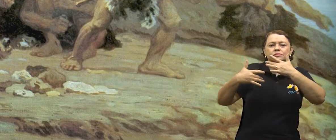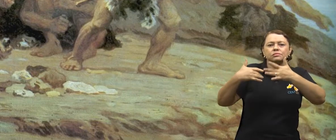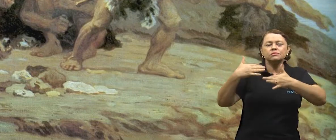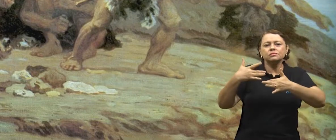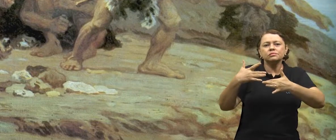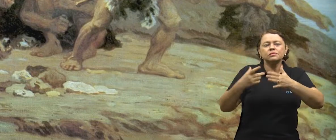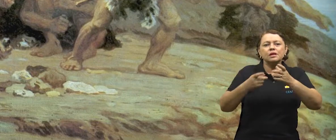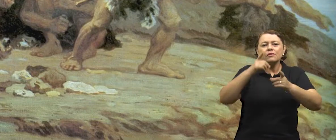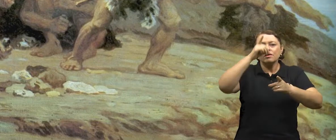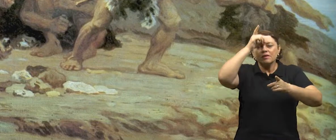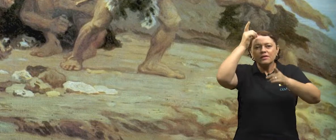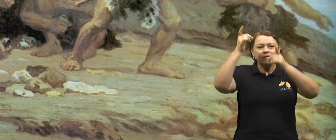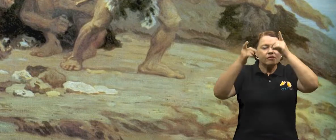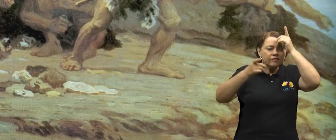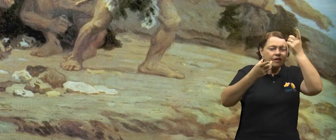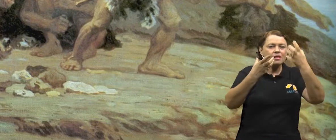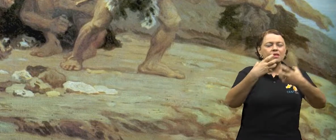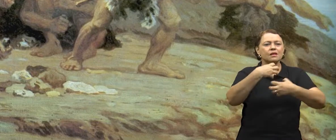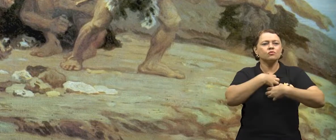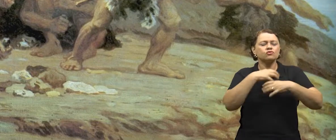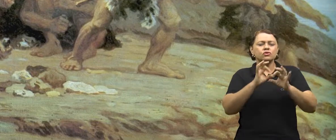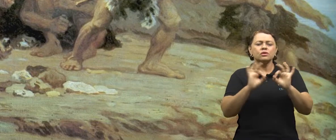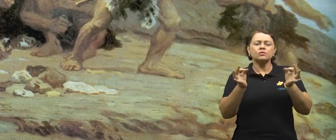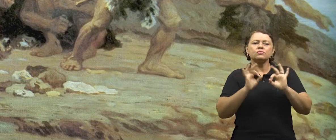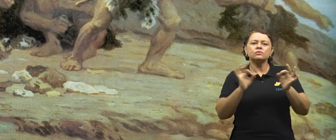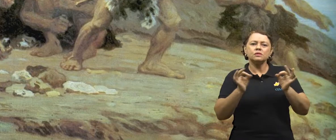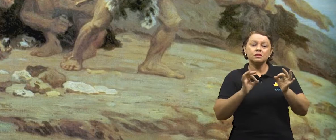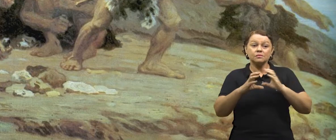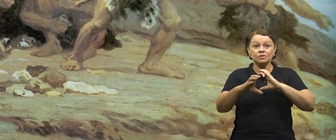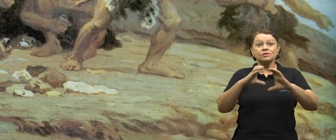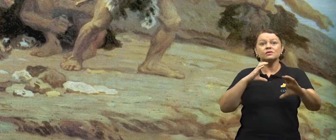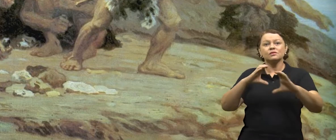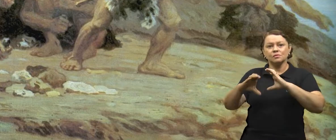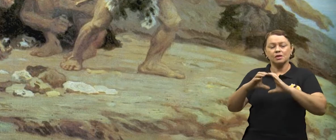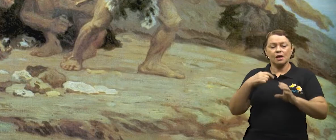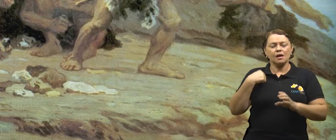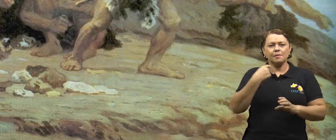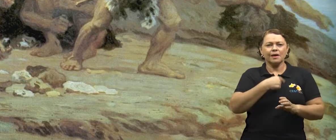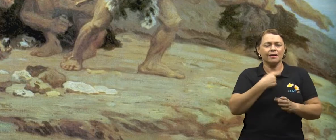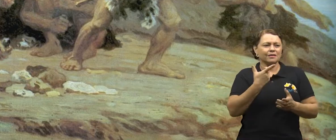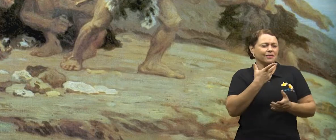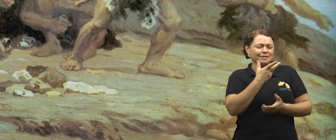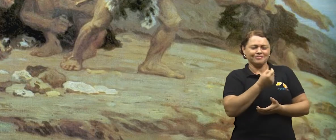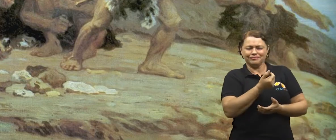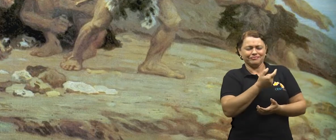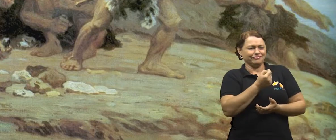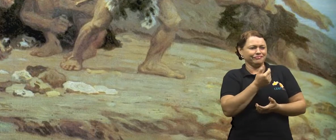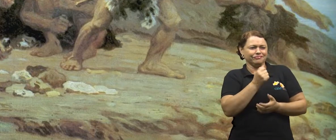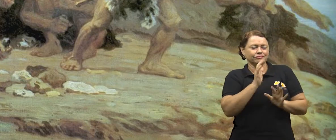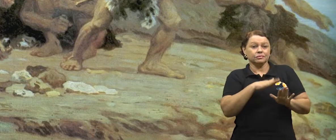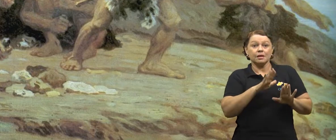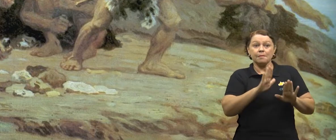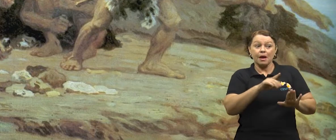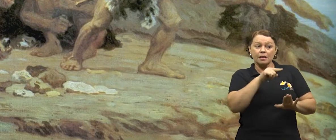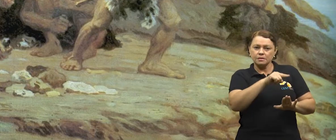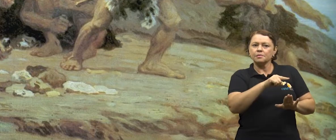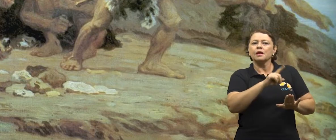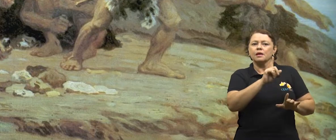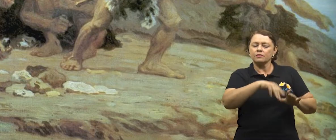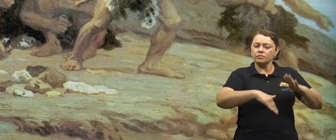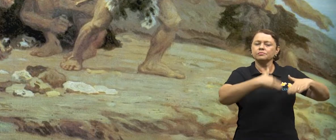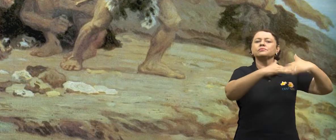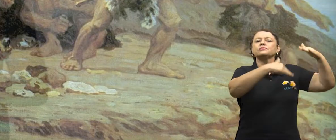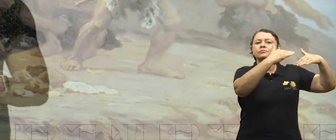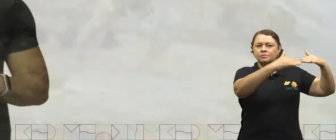forma simples e primitiva de comunicação. Para nós, isso pode significar bem pouco, mas para eles foi um